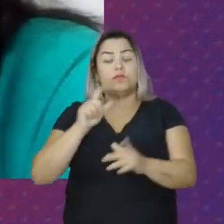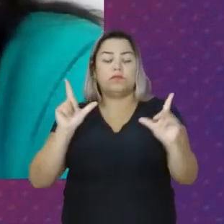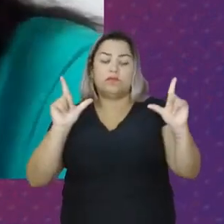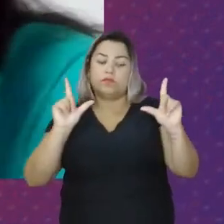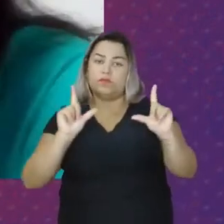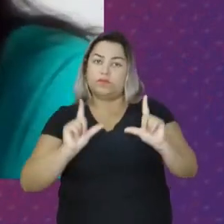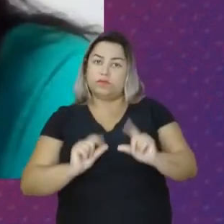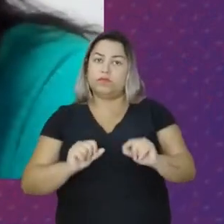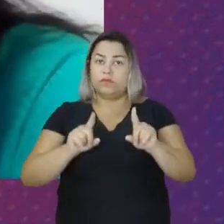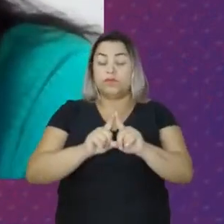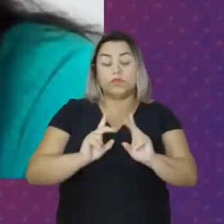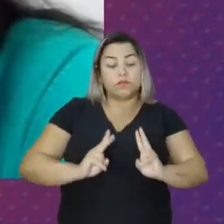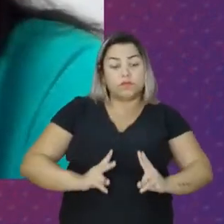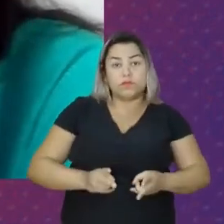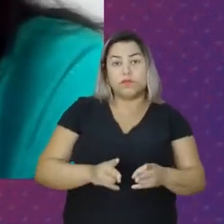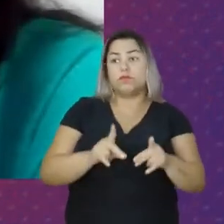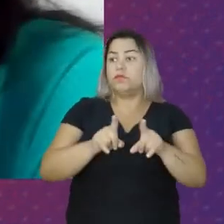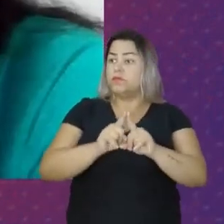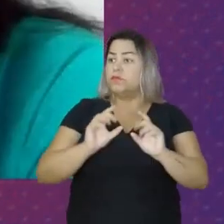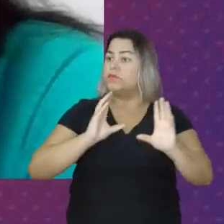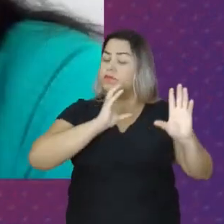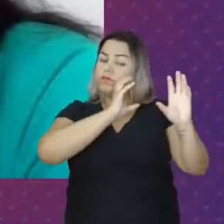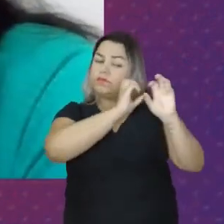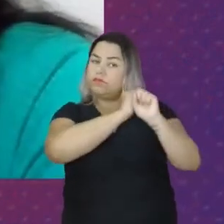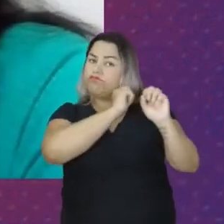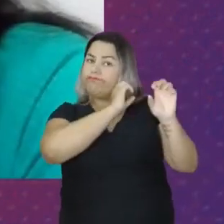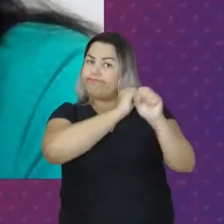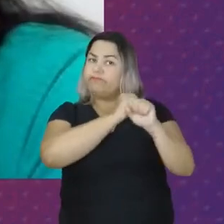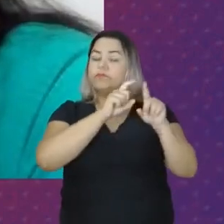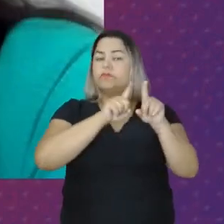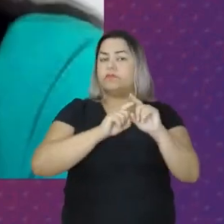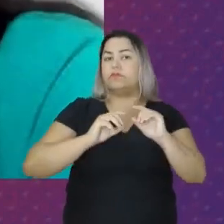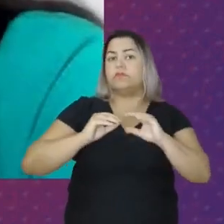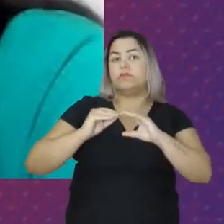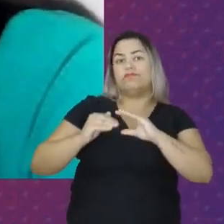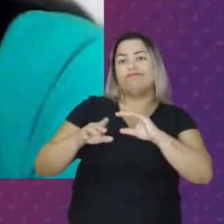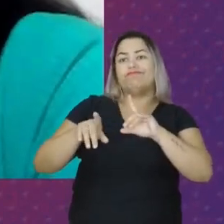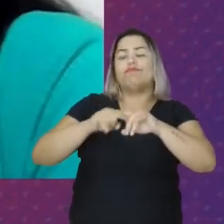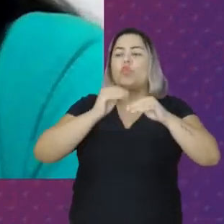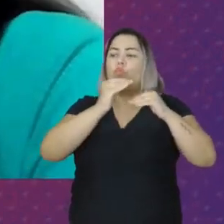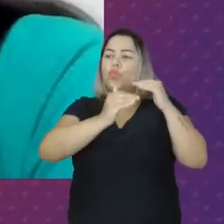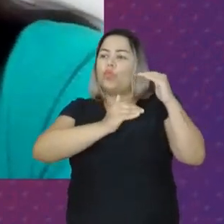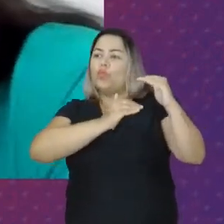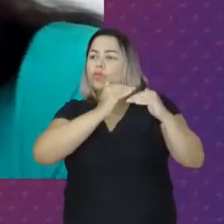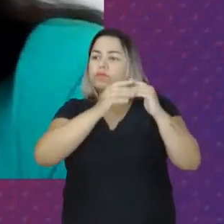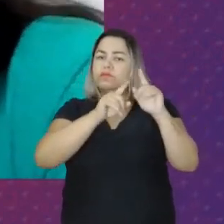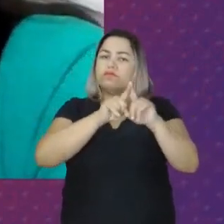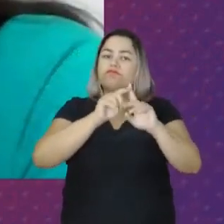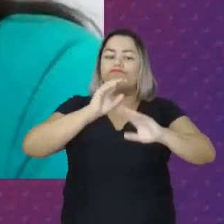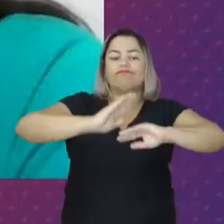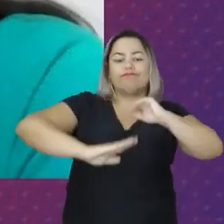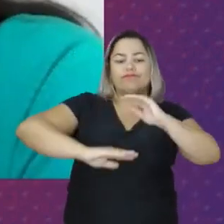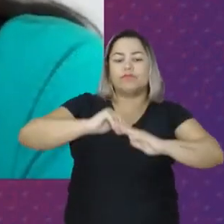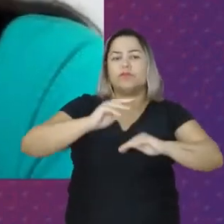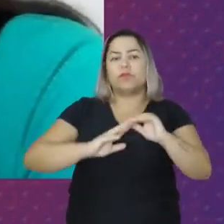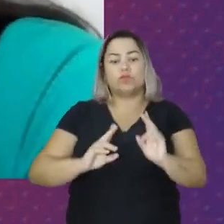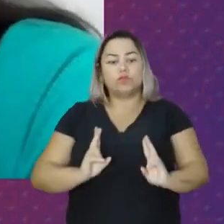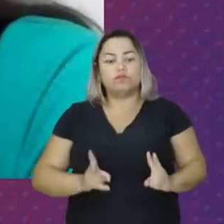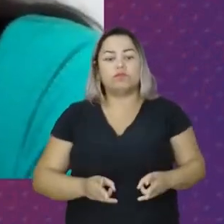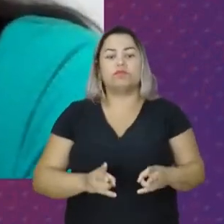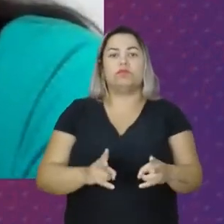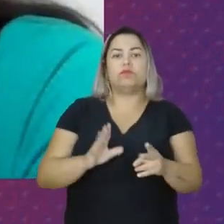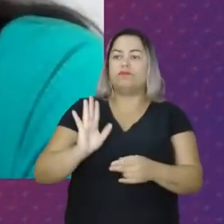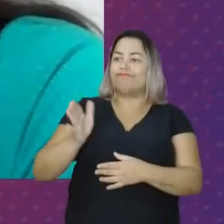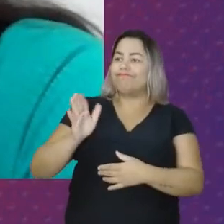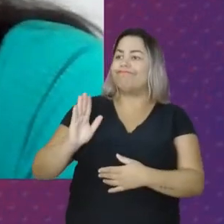redução contínua do orçamento destinado para o desenvolvimento das ações, tanto a continuidade das ações